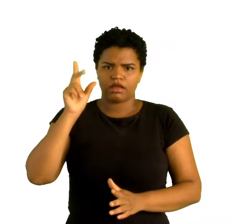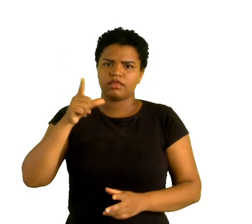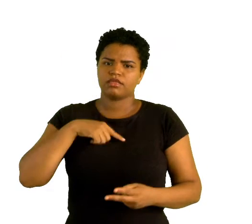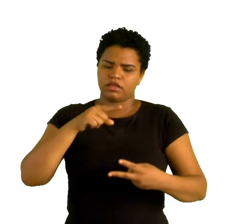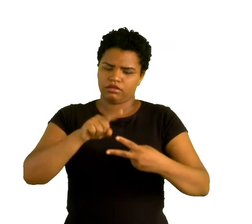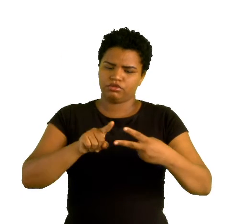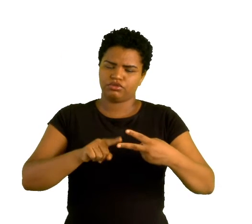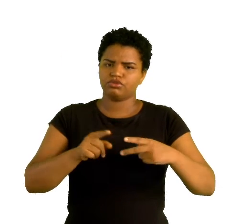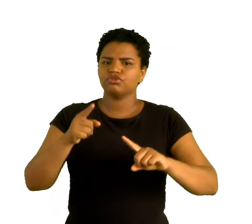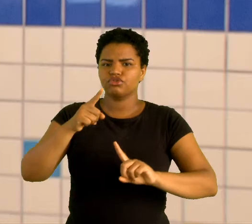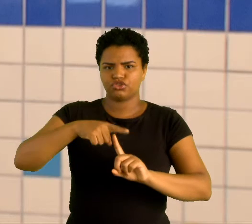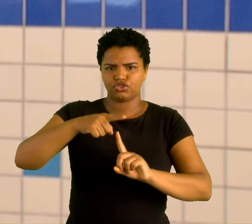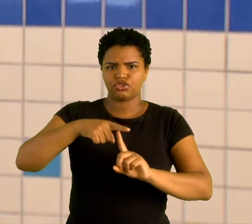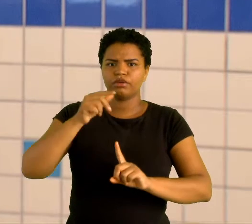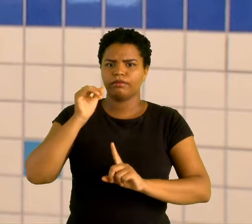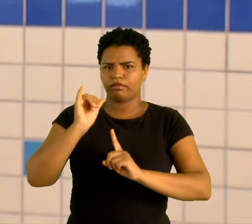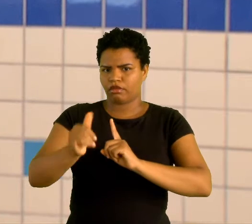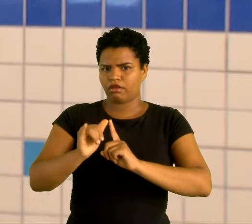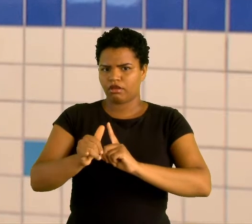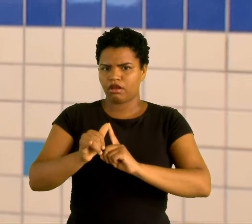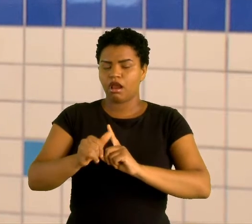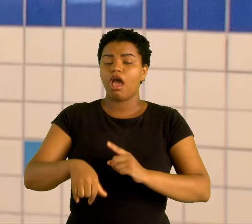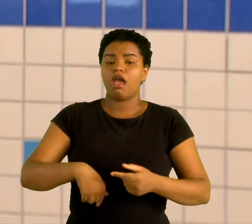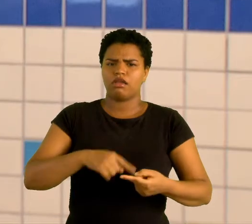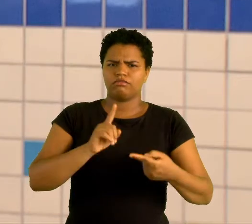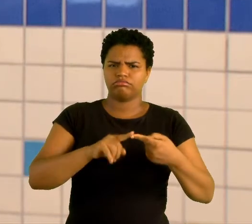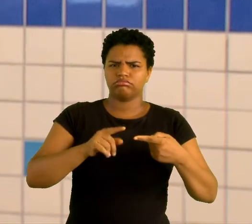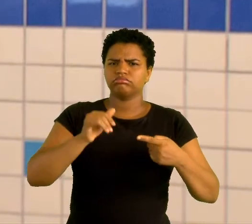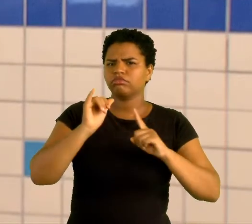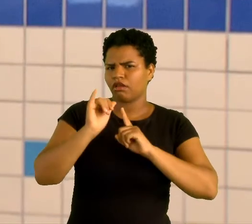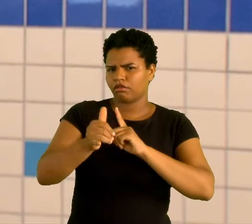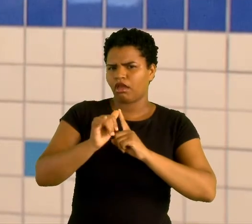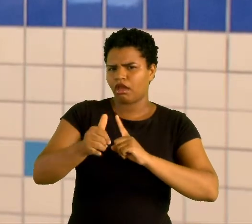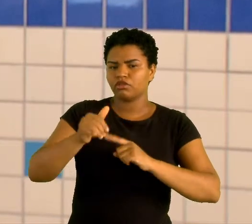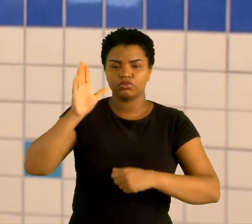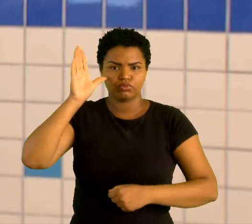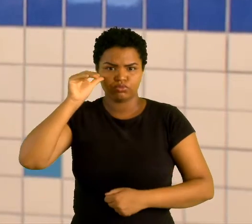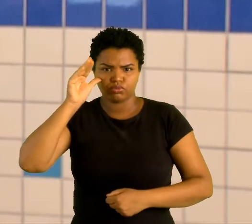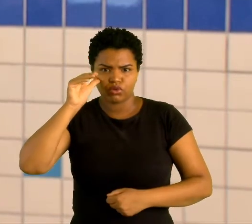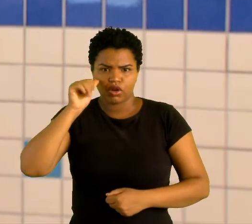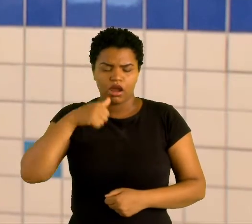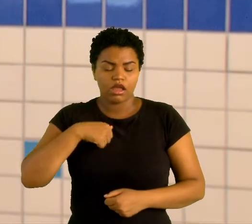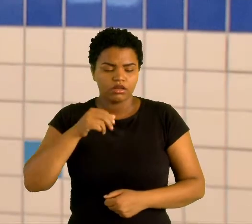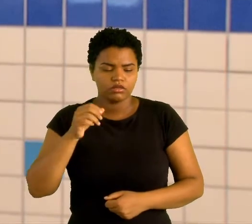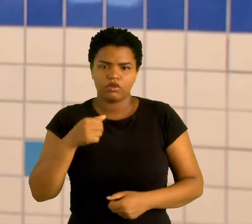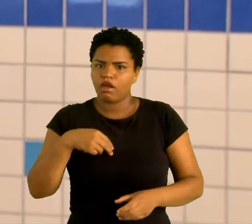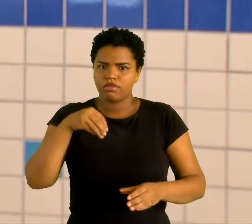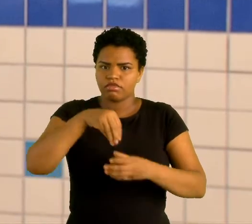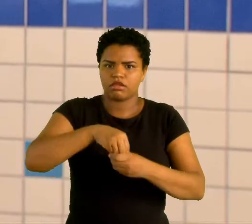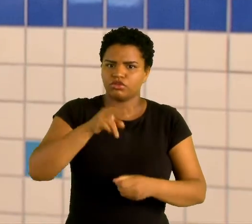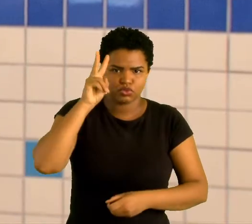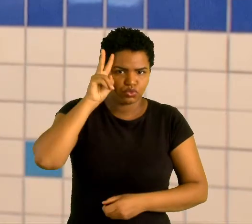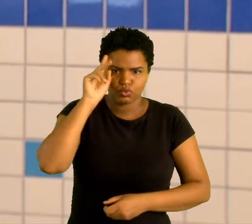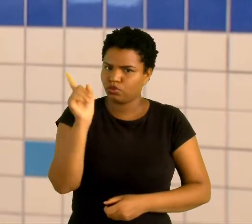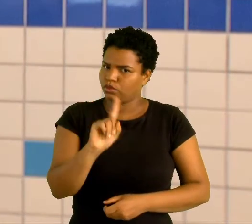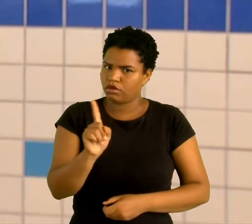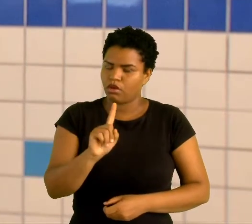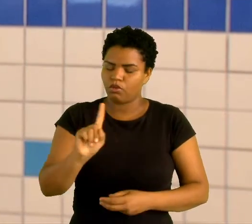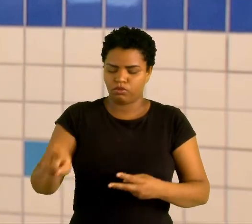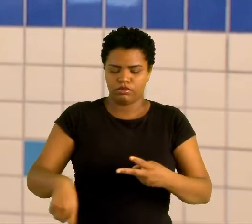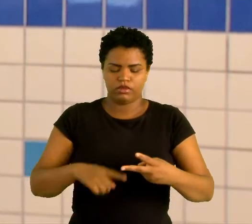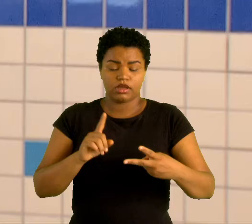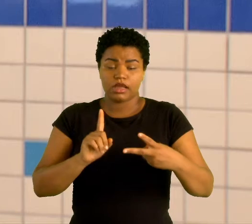de narrador. Narrador observador, aquele que não participa da história, só observa. E o narrador